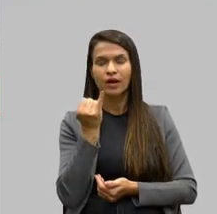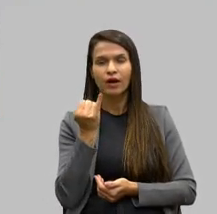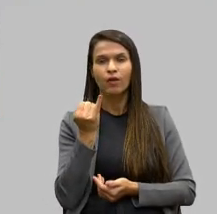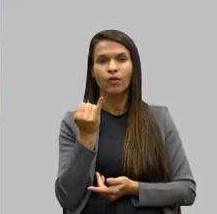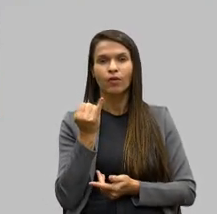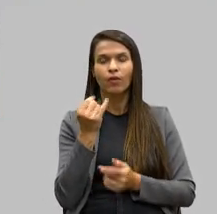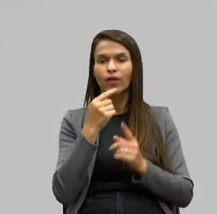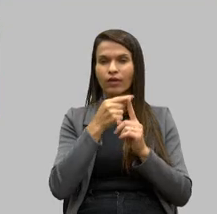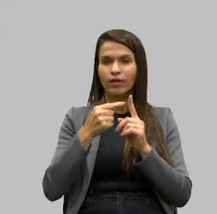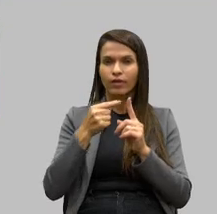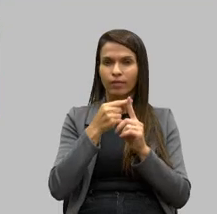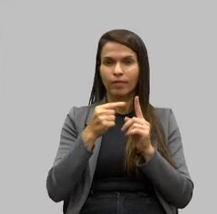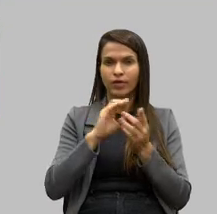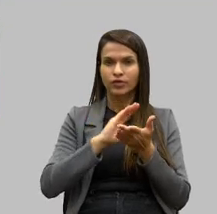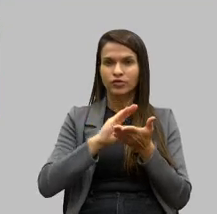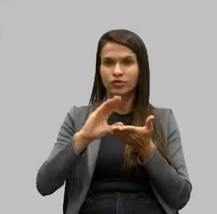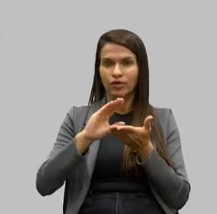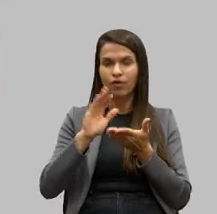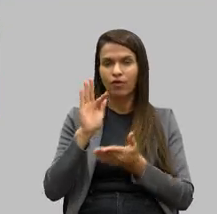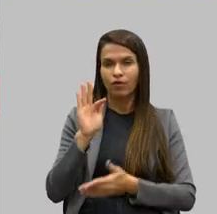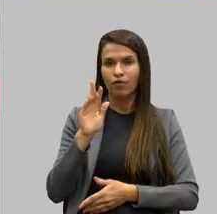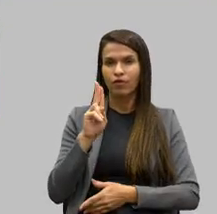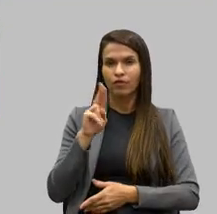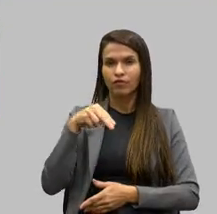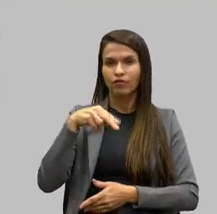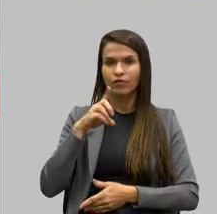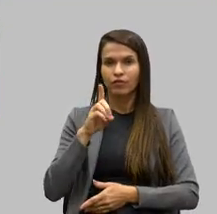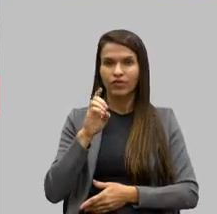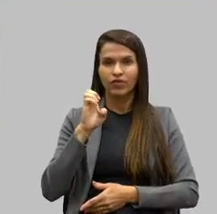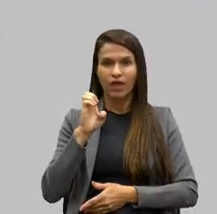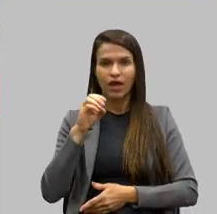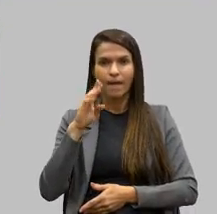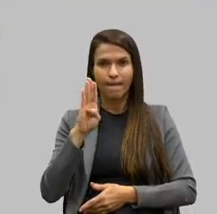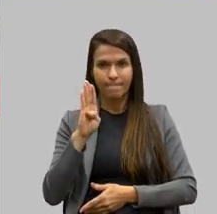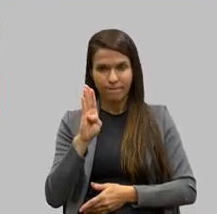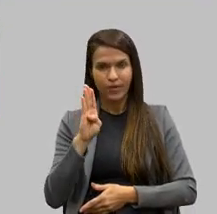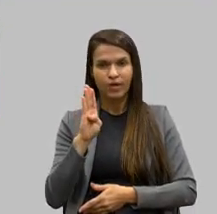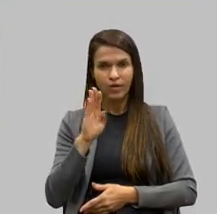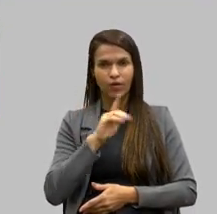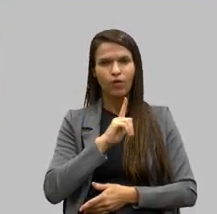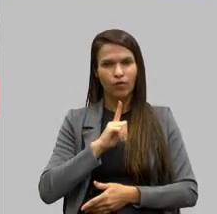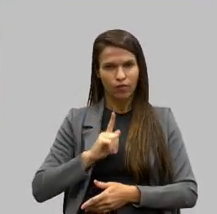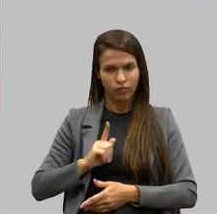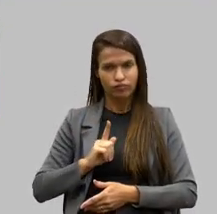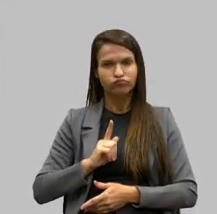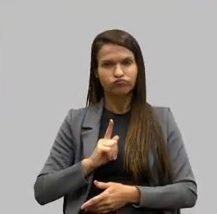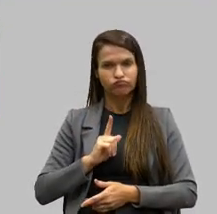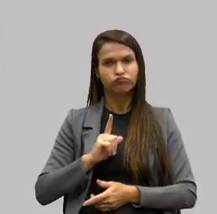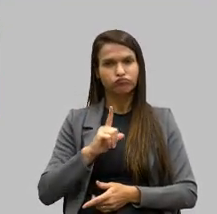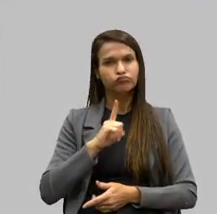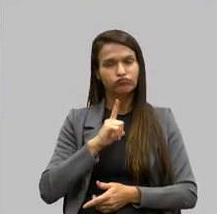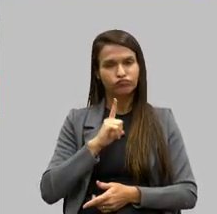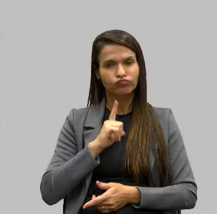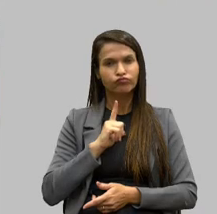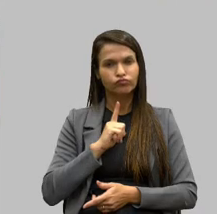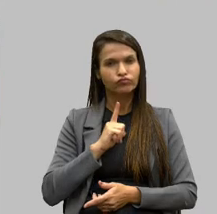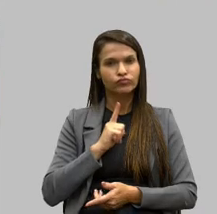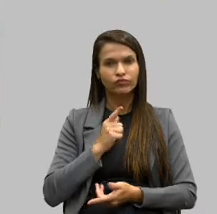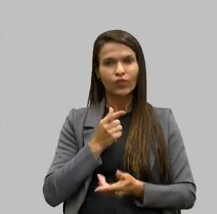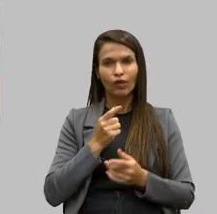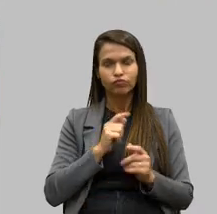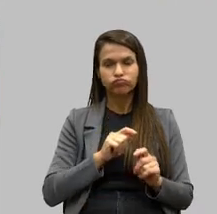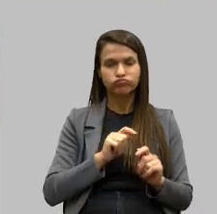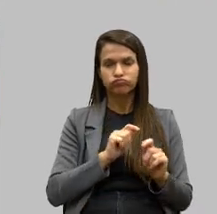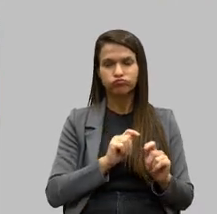de recursos do Fundeb. O governo fechou o ano com o dinheiro do Fundeb em caixa e, ainda assim, não fez o rateio.